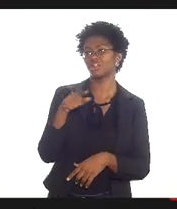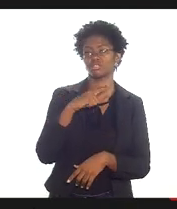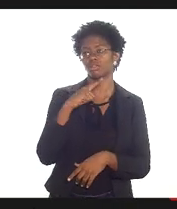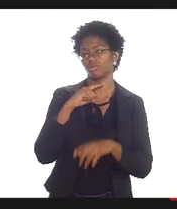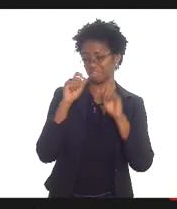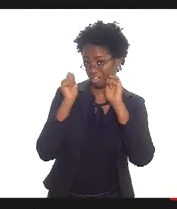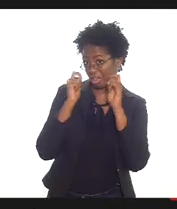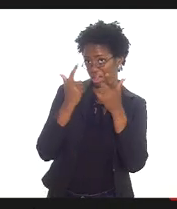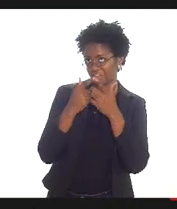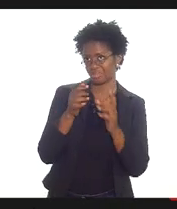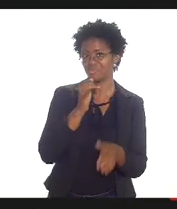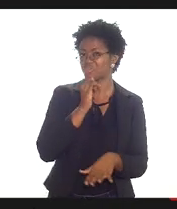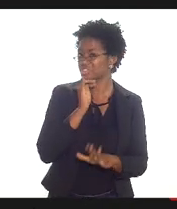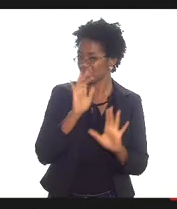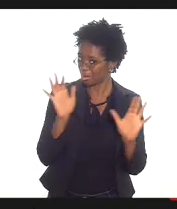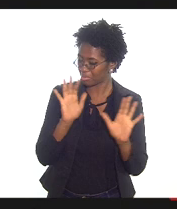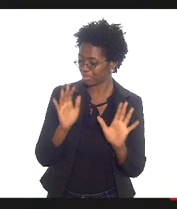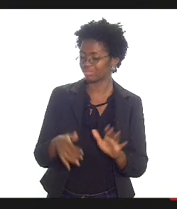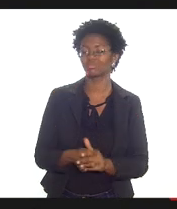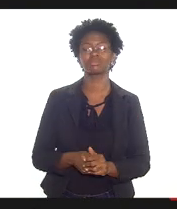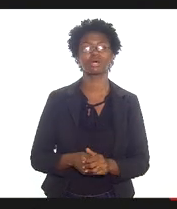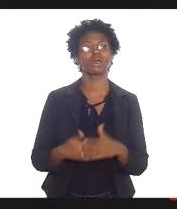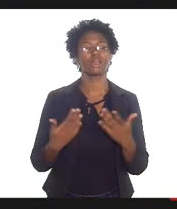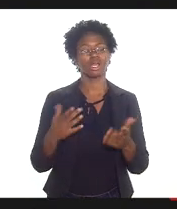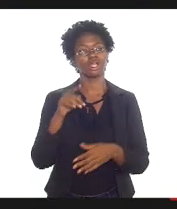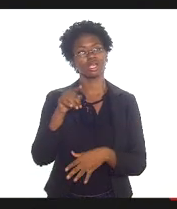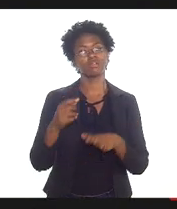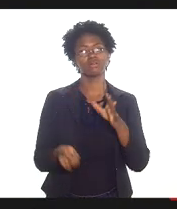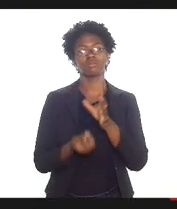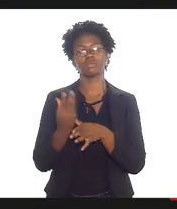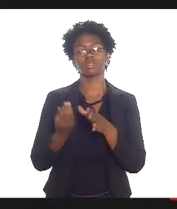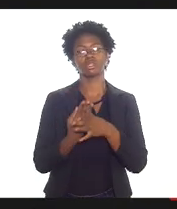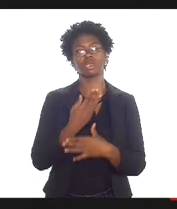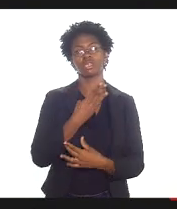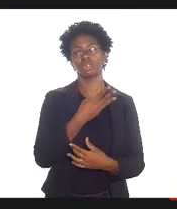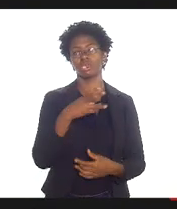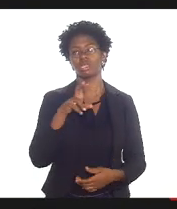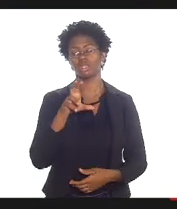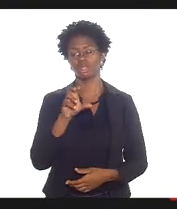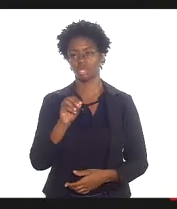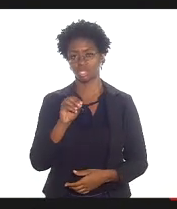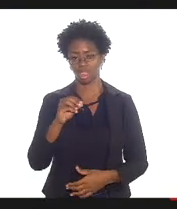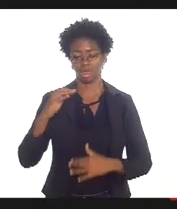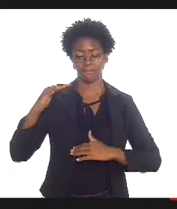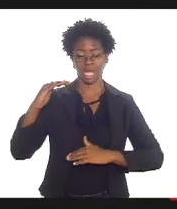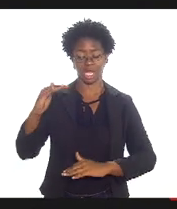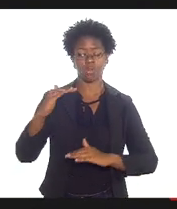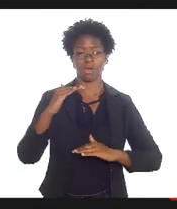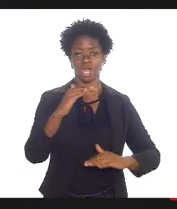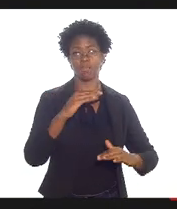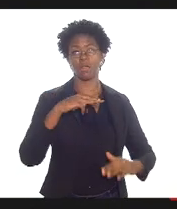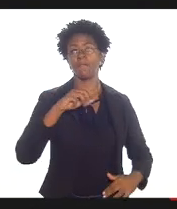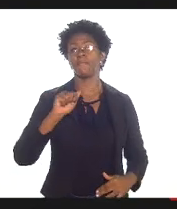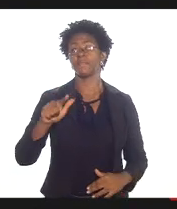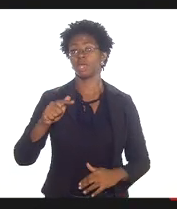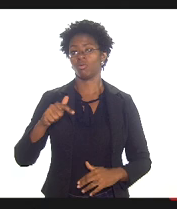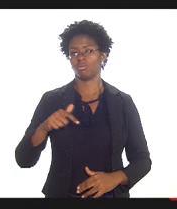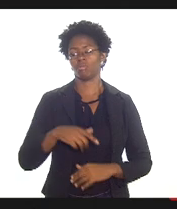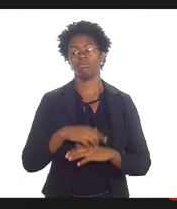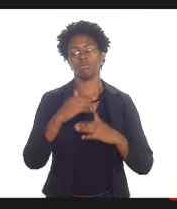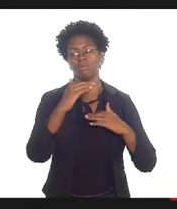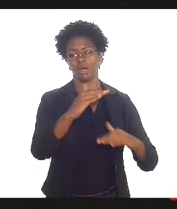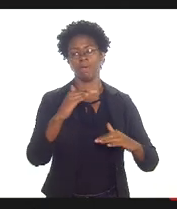campo alerge, que vai produzir uns 350 mil barris por dia, tá certo? Em